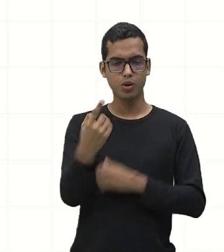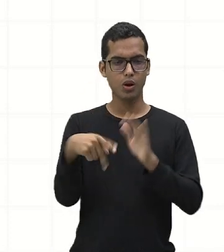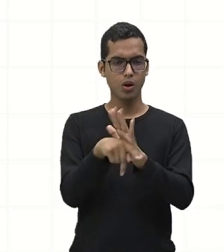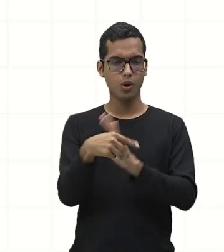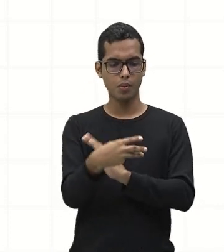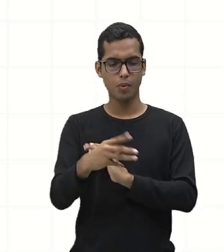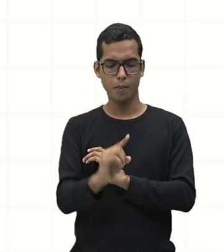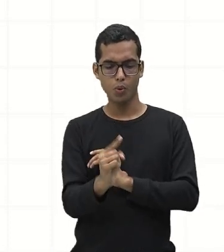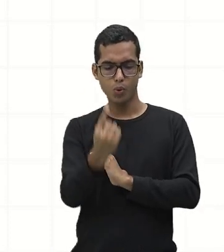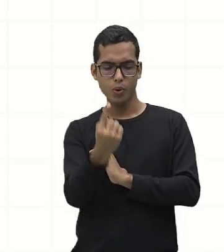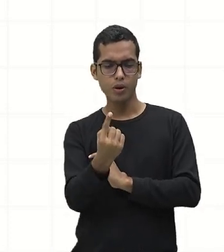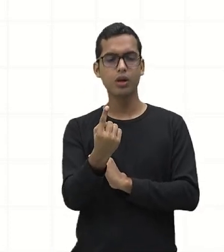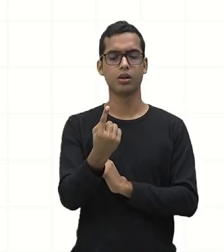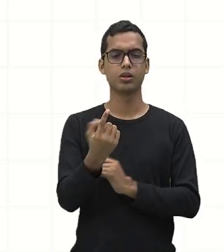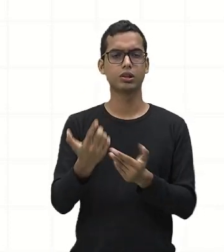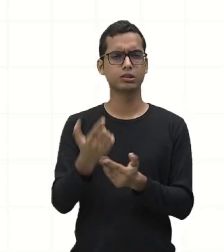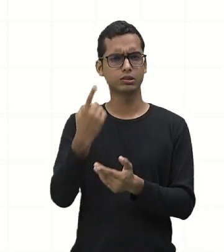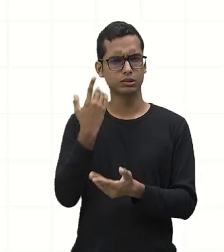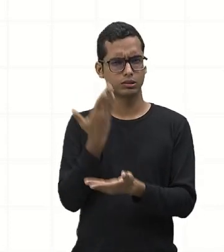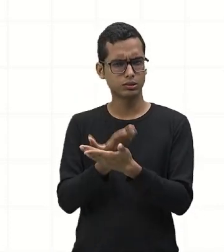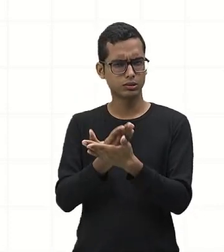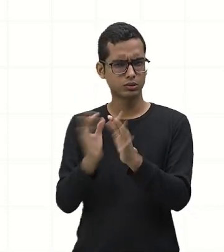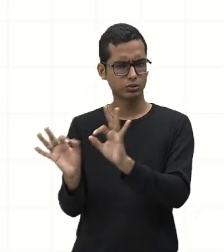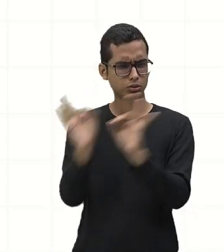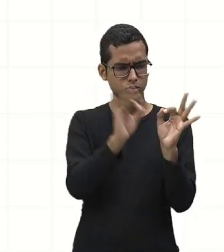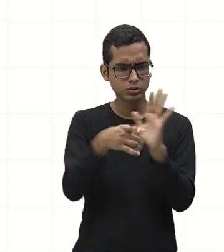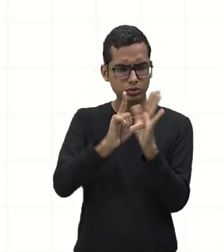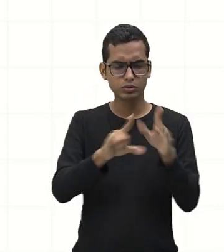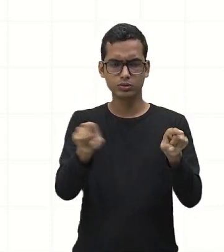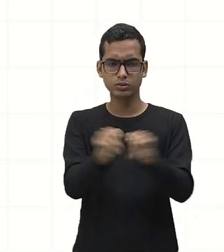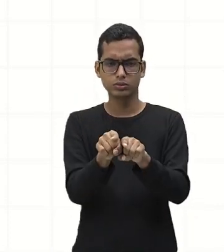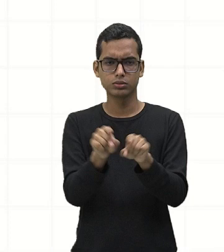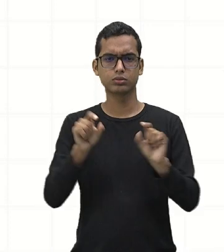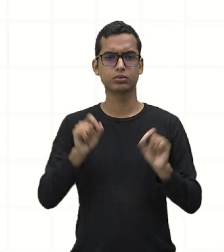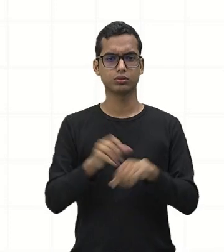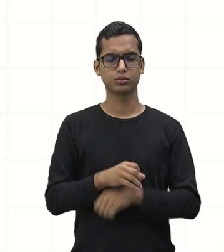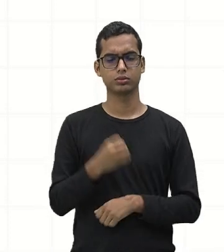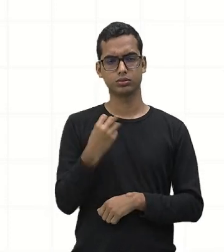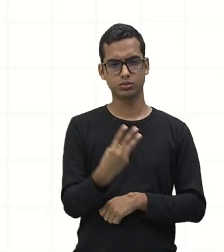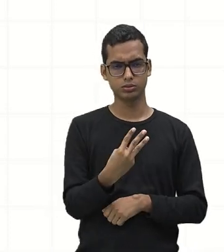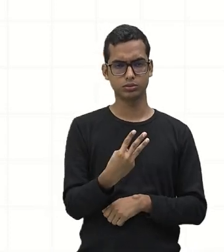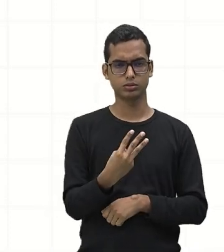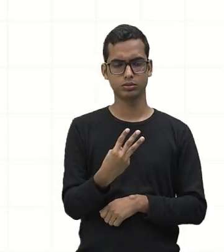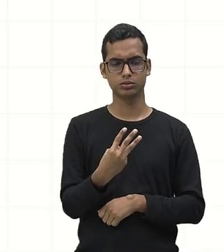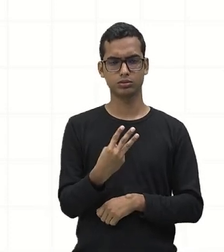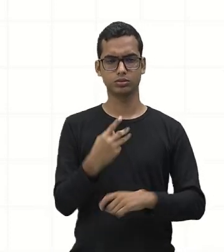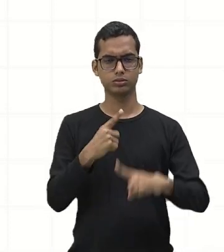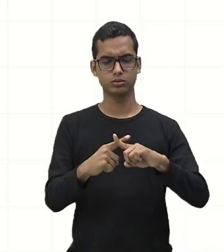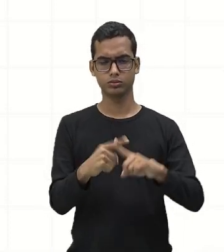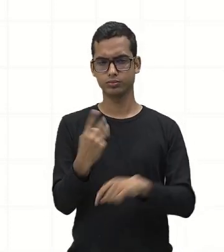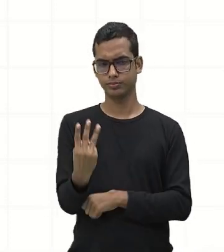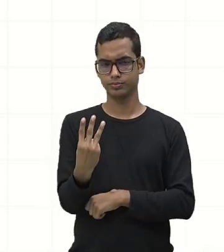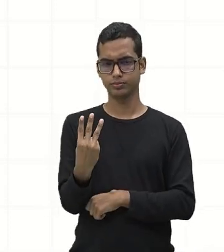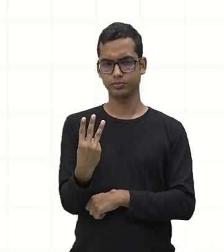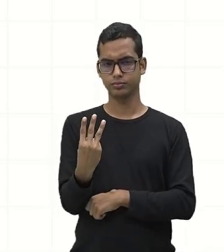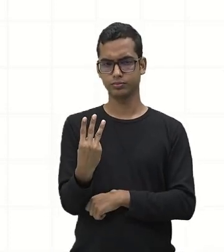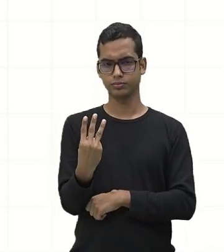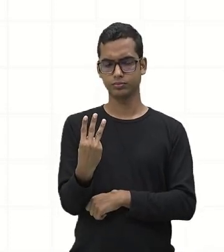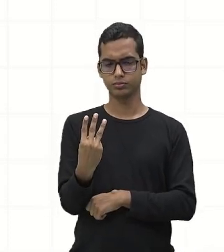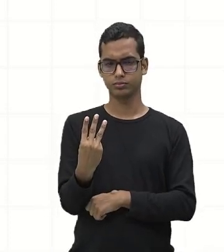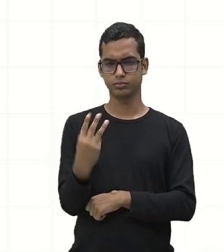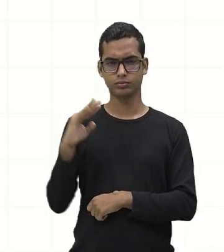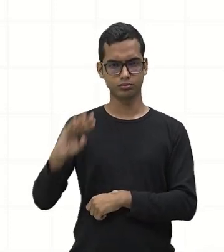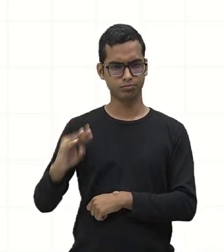pouco, né? Quando nós estávamos lá naquela propriedade 3, que multiplica 3 na